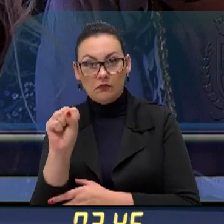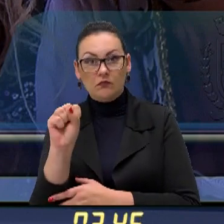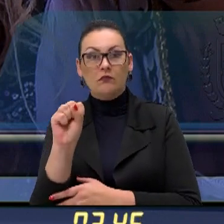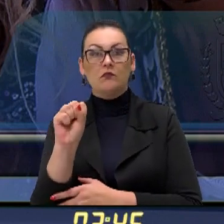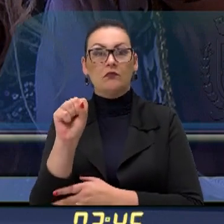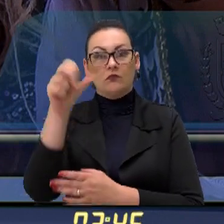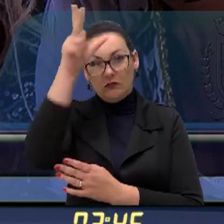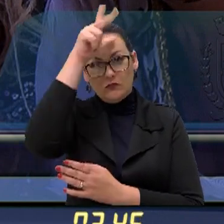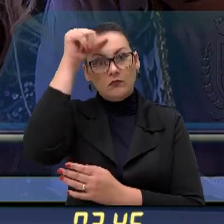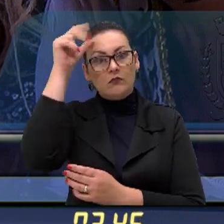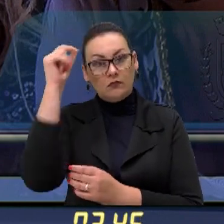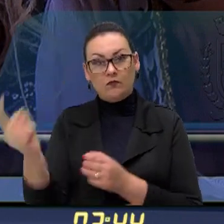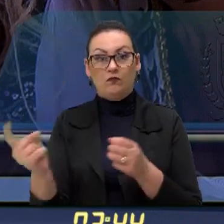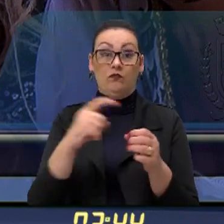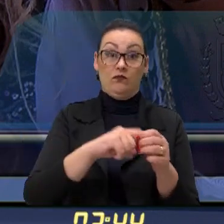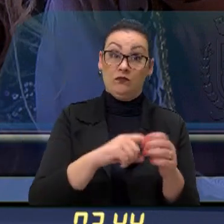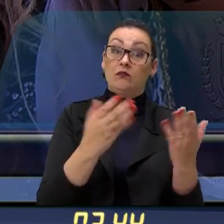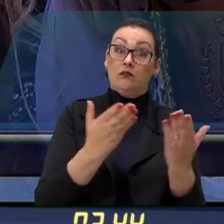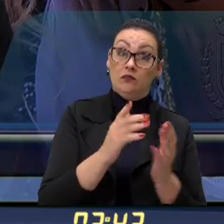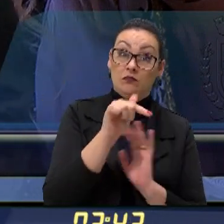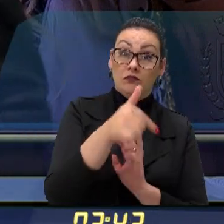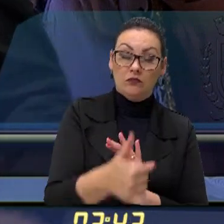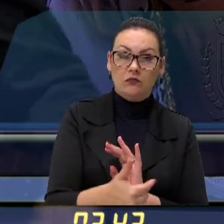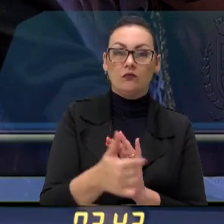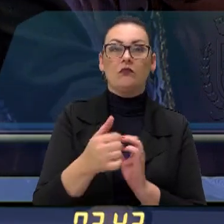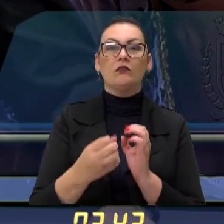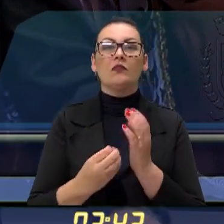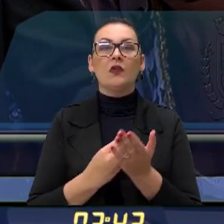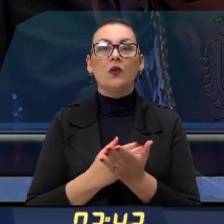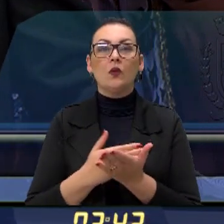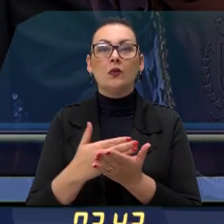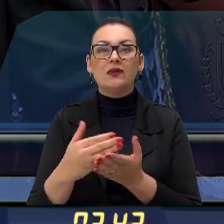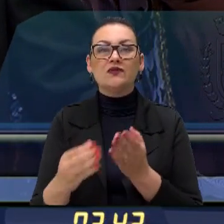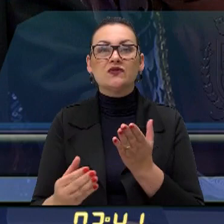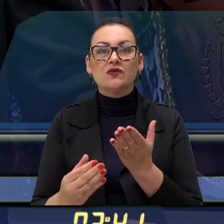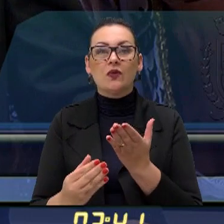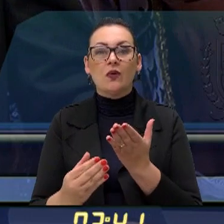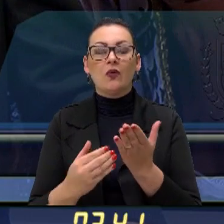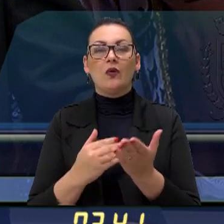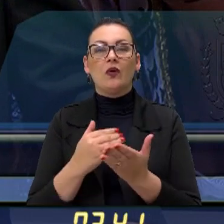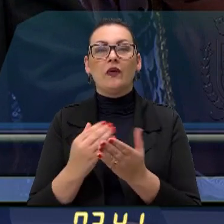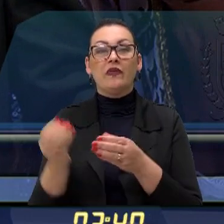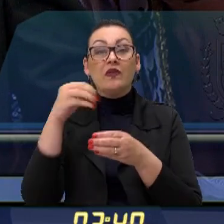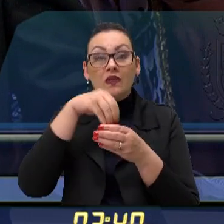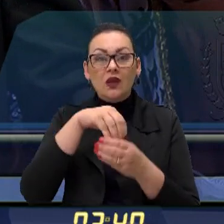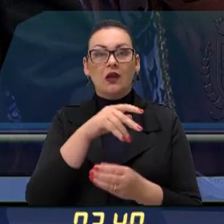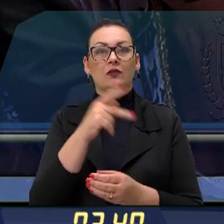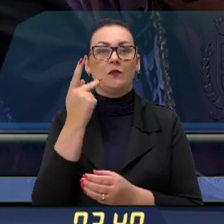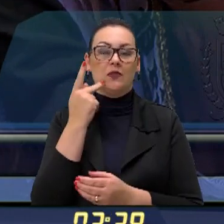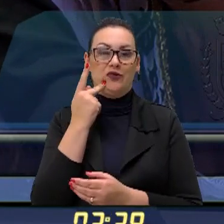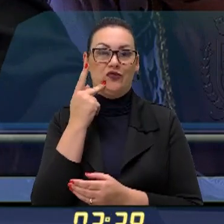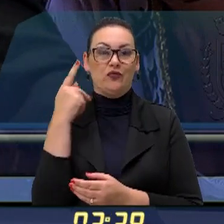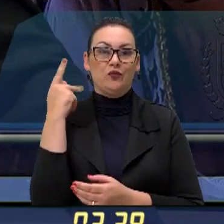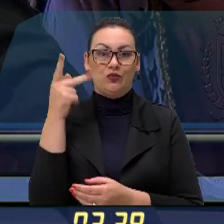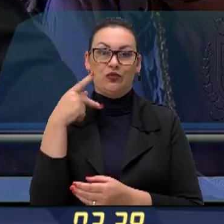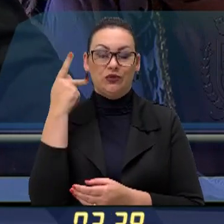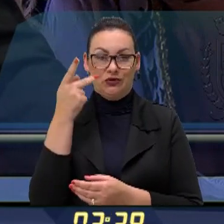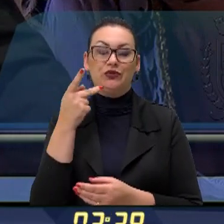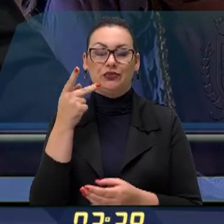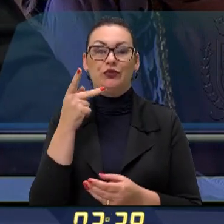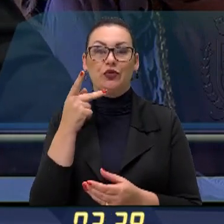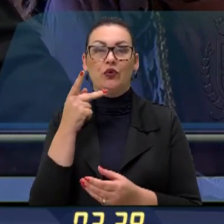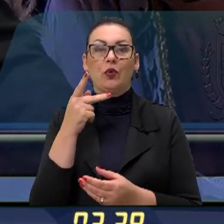que o prefeito voltou agora de novo, ela foi criada dentro do nosso partido. Ela